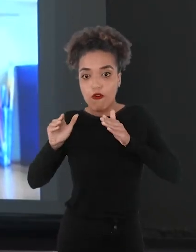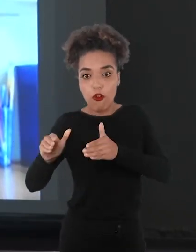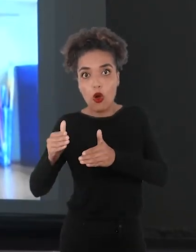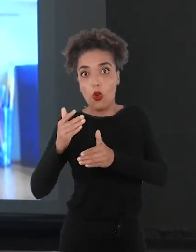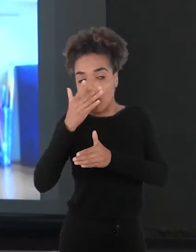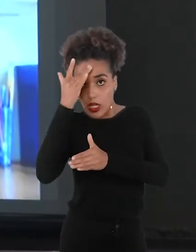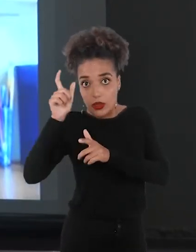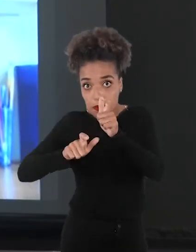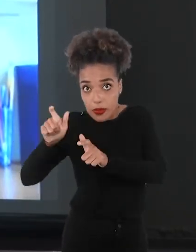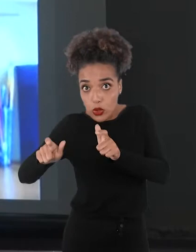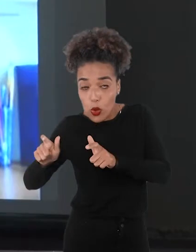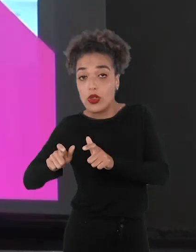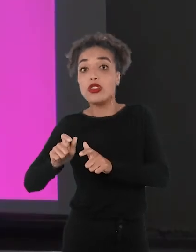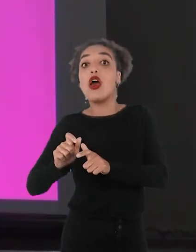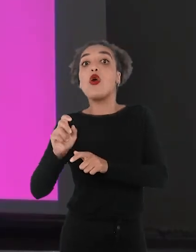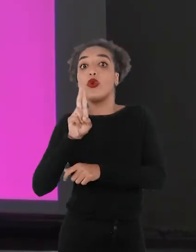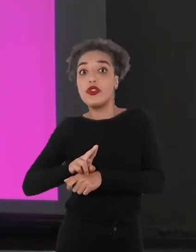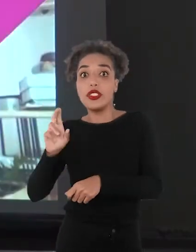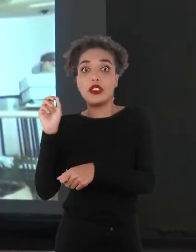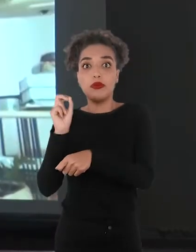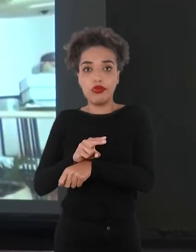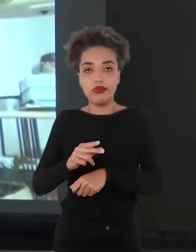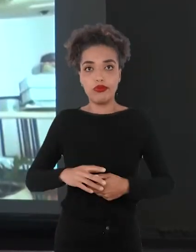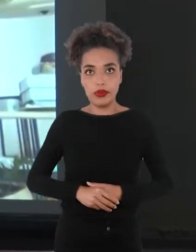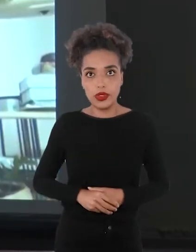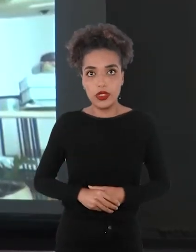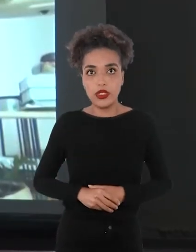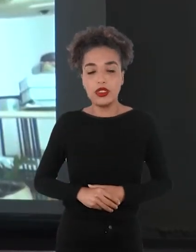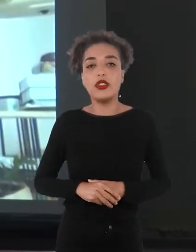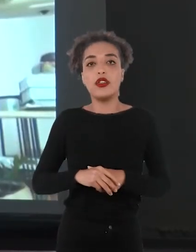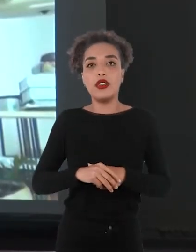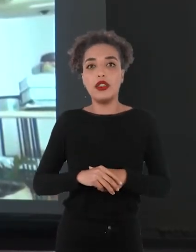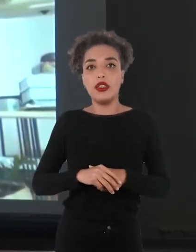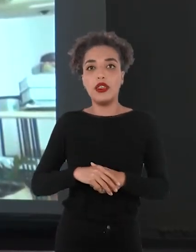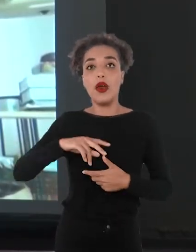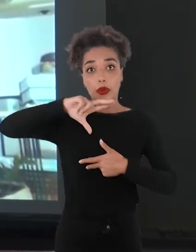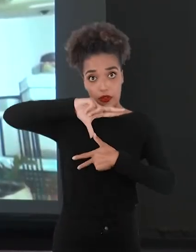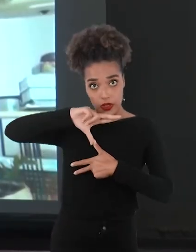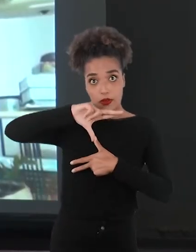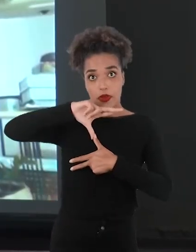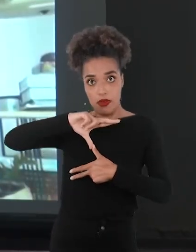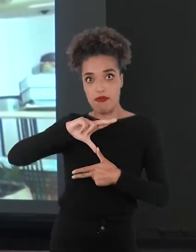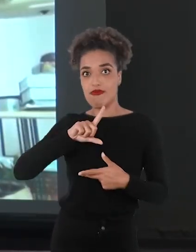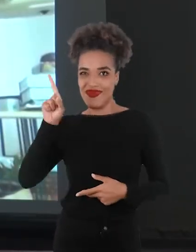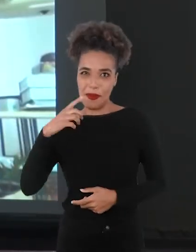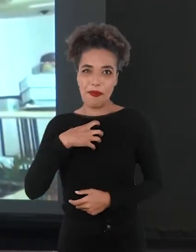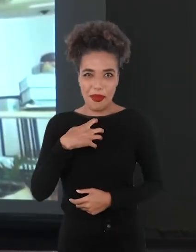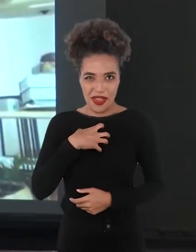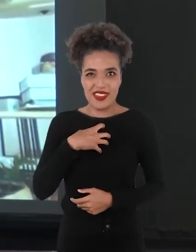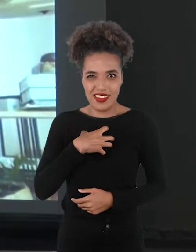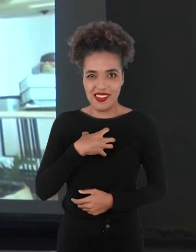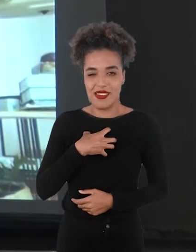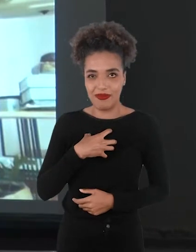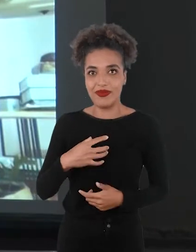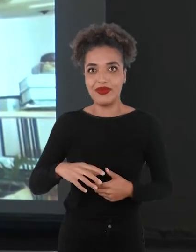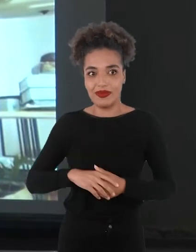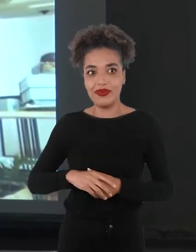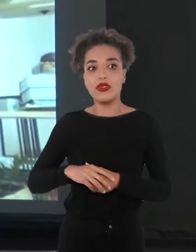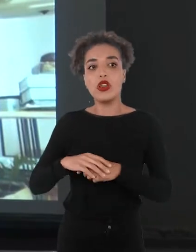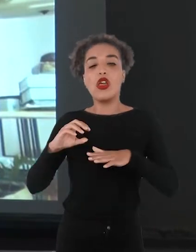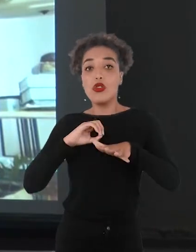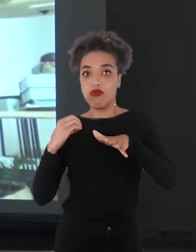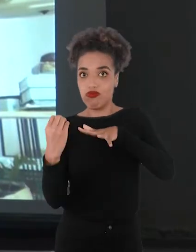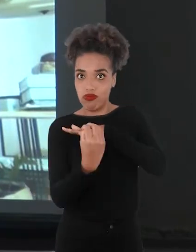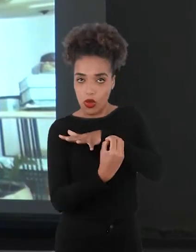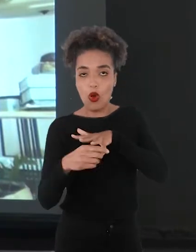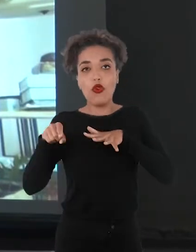público-alvo que entra na universidade. A UFRB, no Recôncavo da Bahia, talvez a gente possa dizer que tenha sido a maior